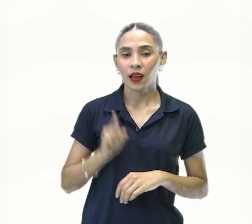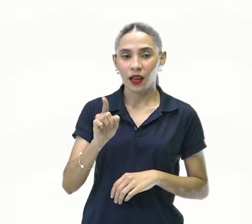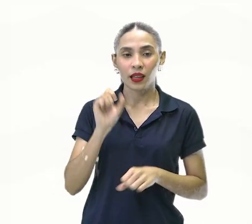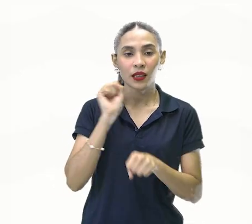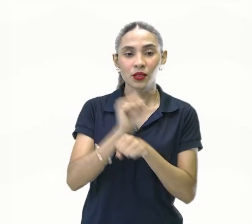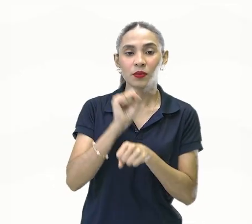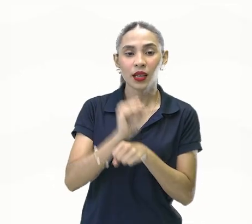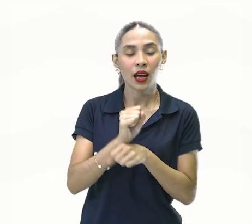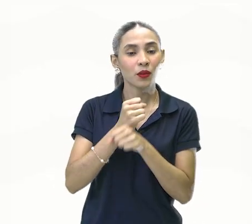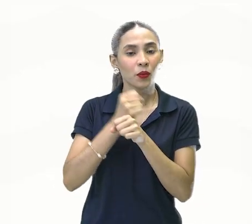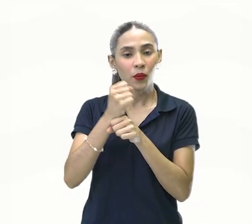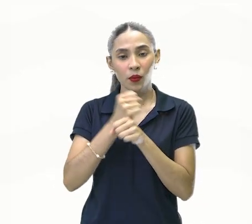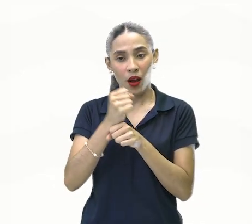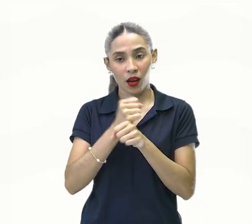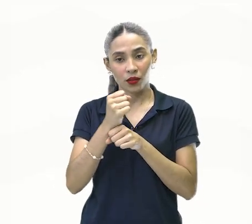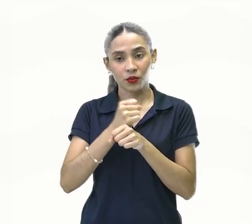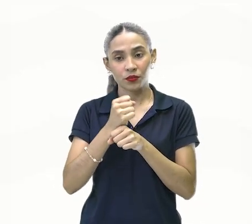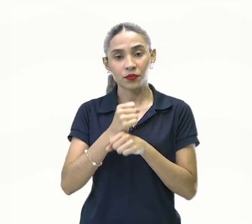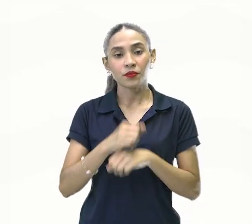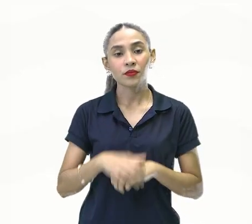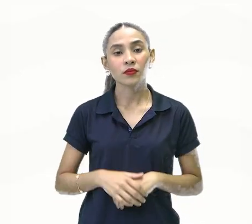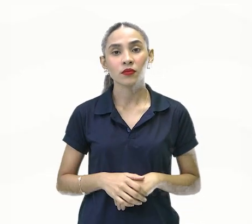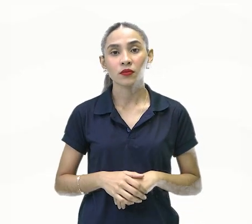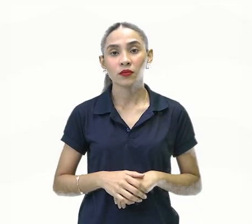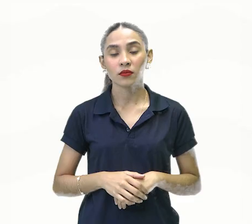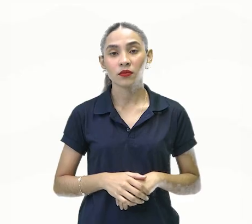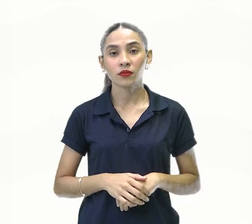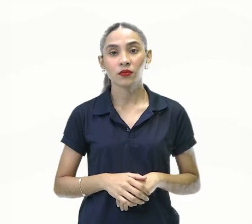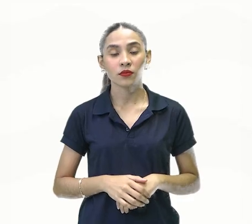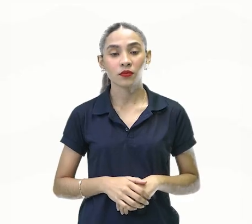esperado por muito tempo, por um tempo longo, tá?